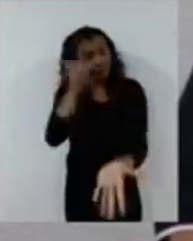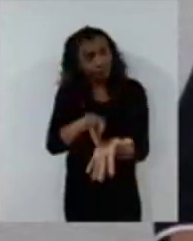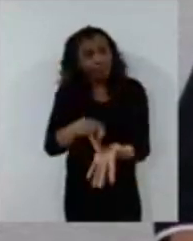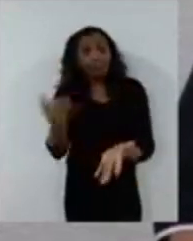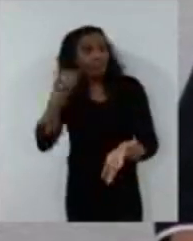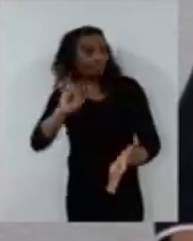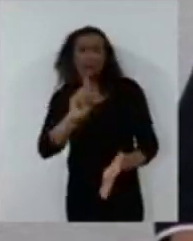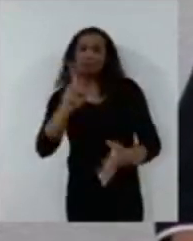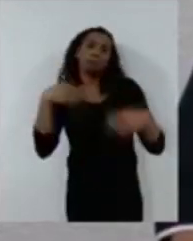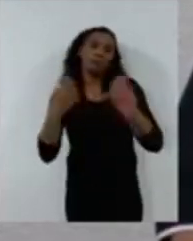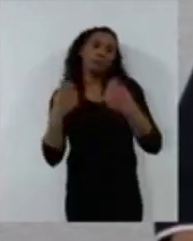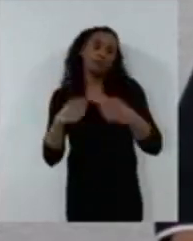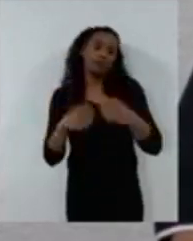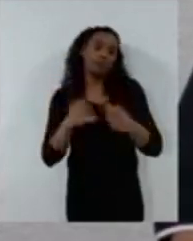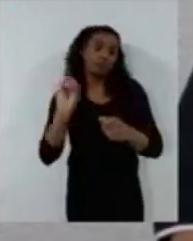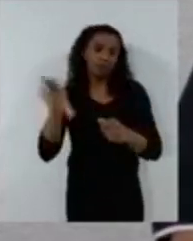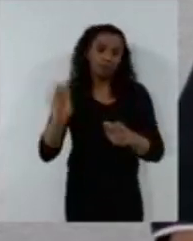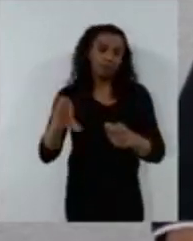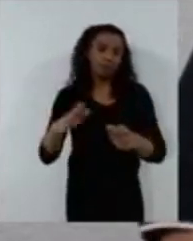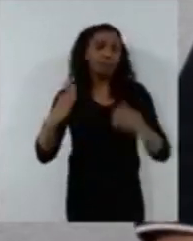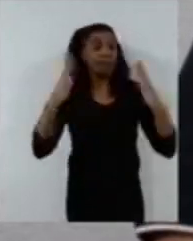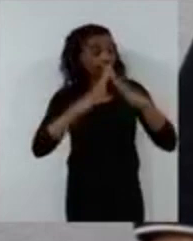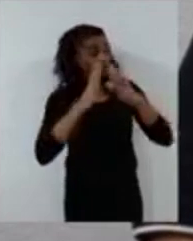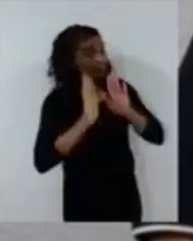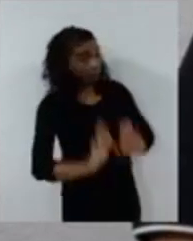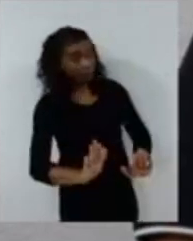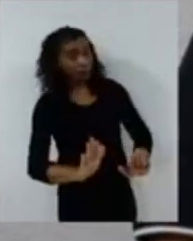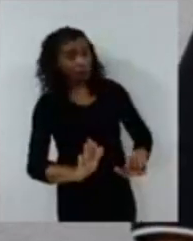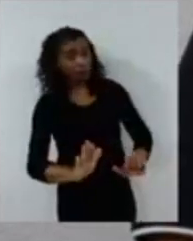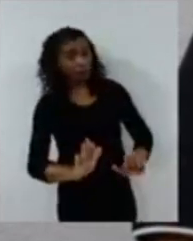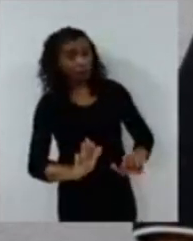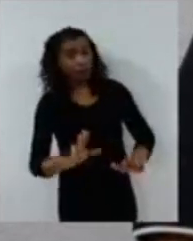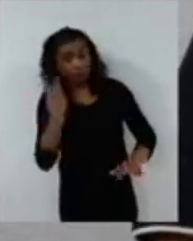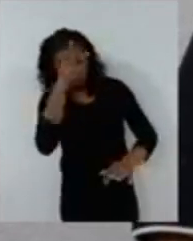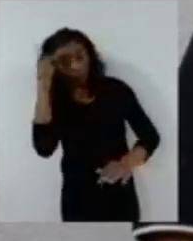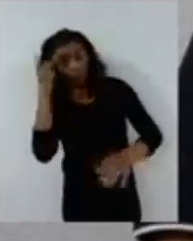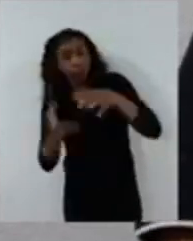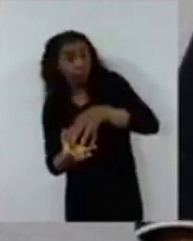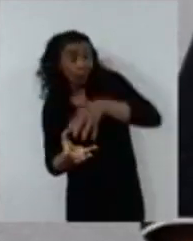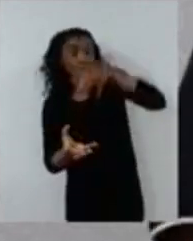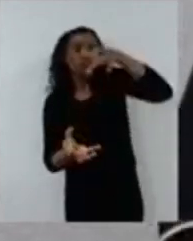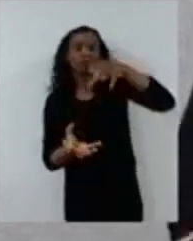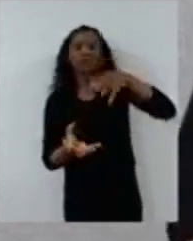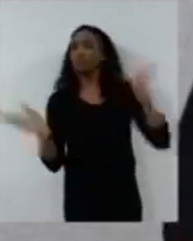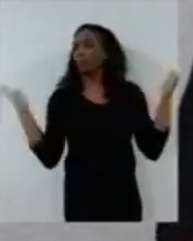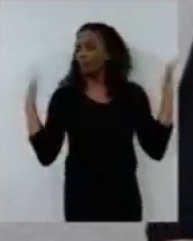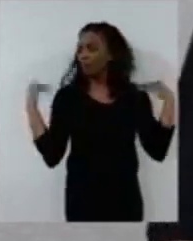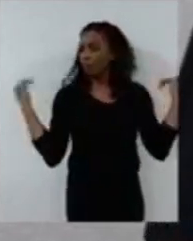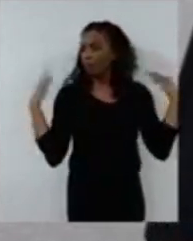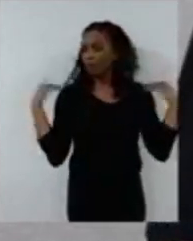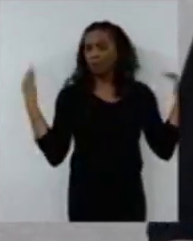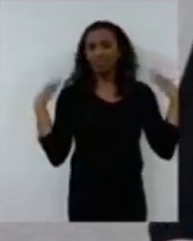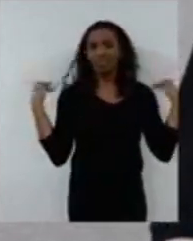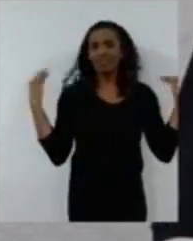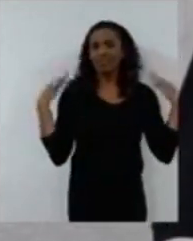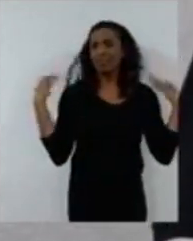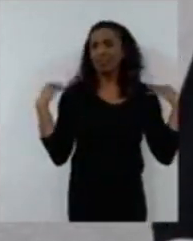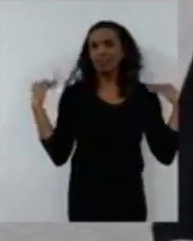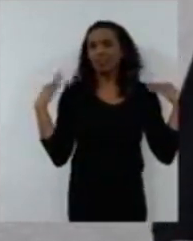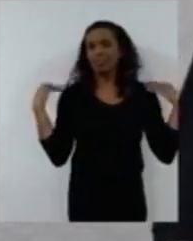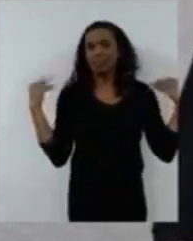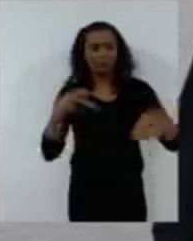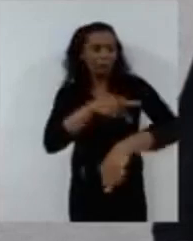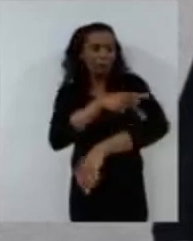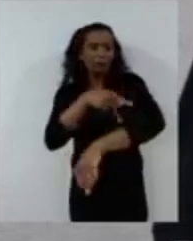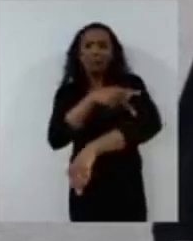não precisa sair, fique em casa. Os idosos passeando na pracinha, pessoas que nunca